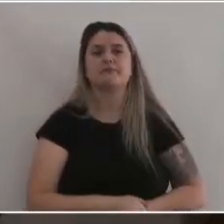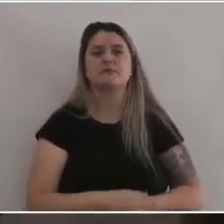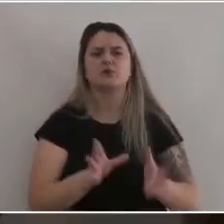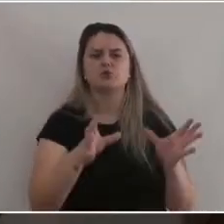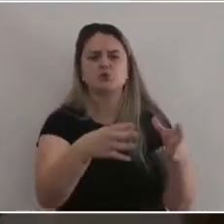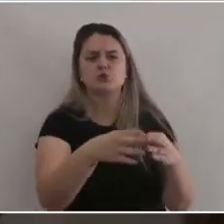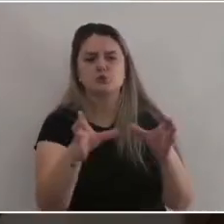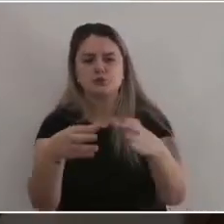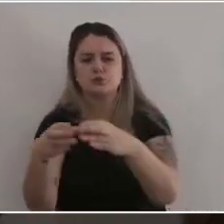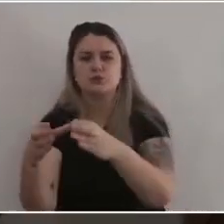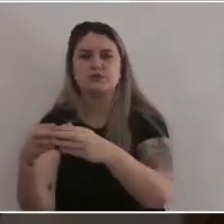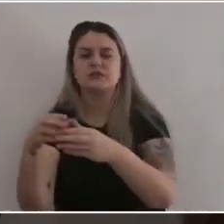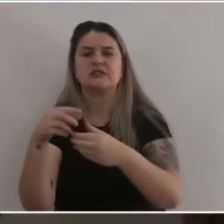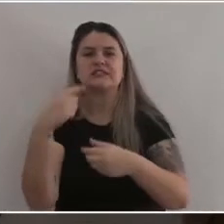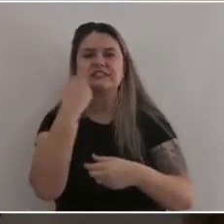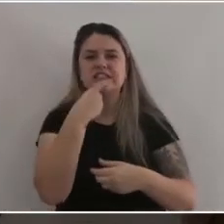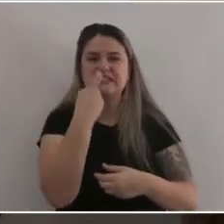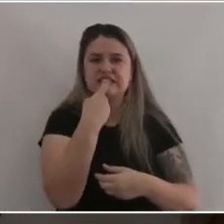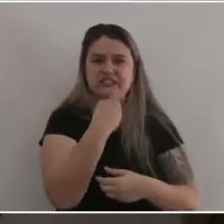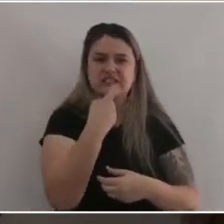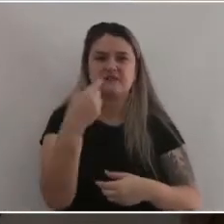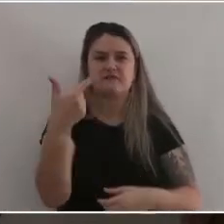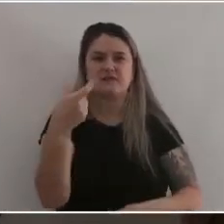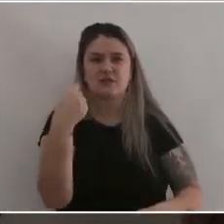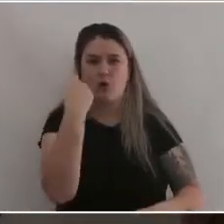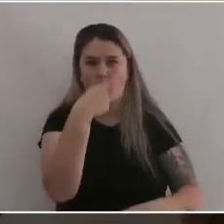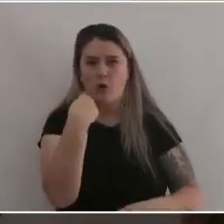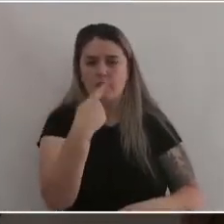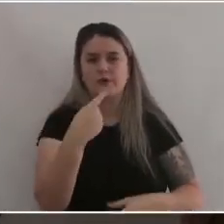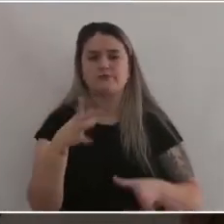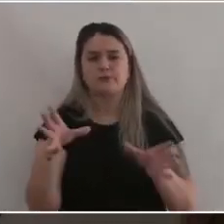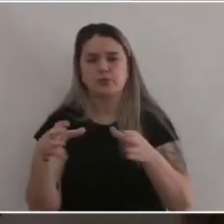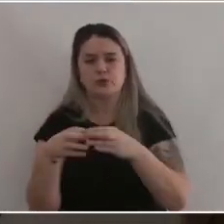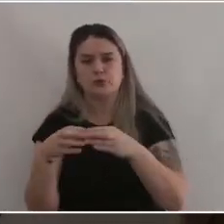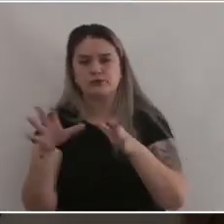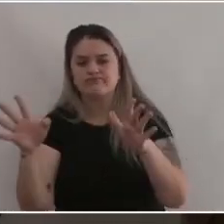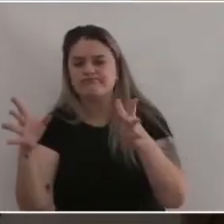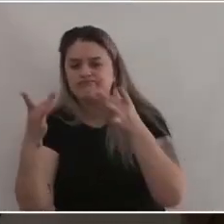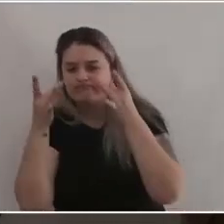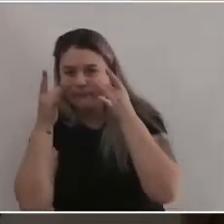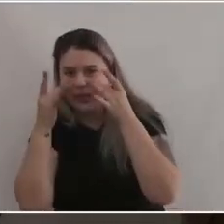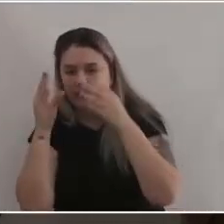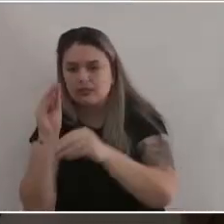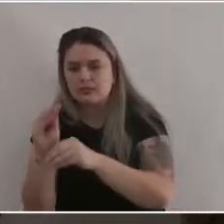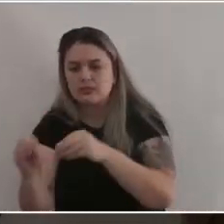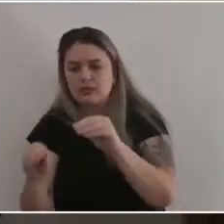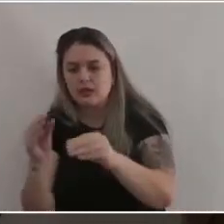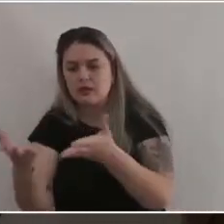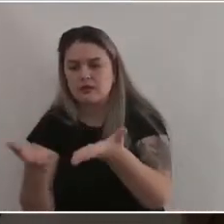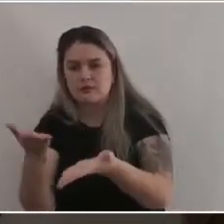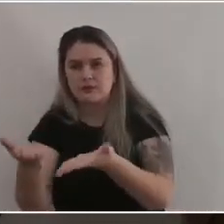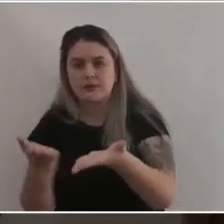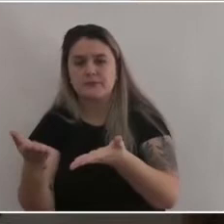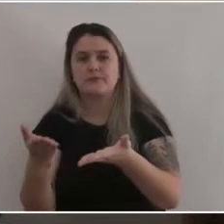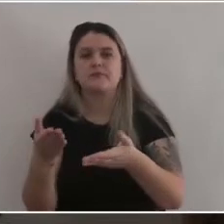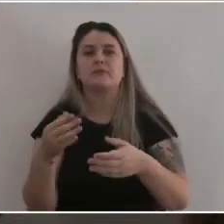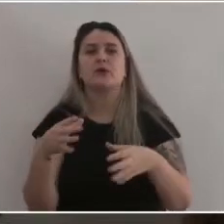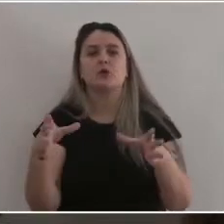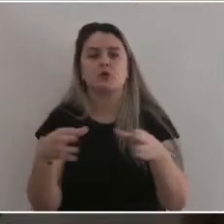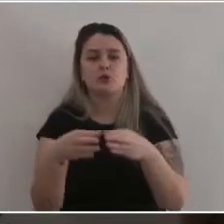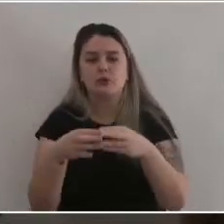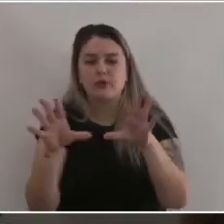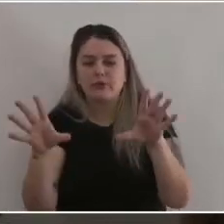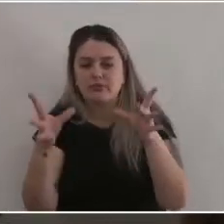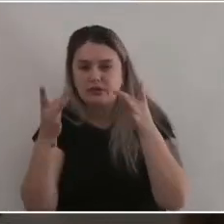de saúde bucal, 20 horas. Uma equipe de atenção primária tradicional. Uma equipe de